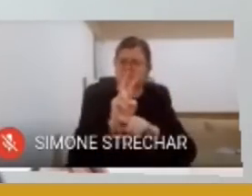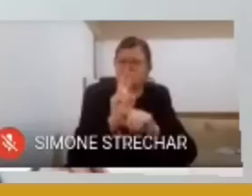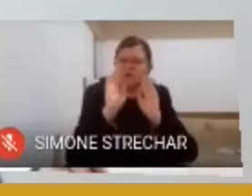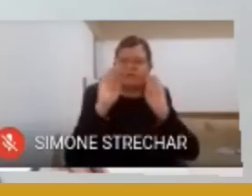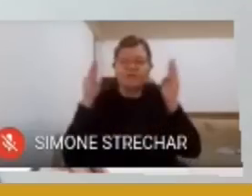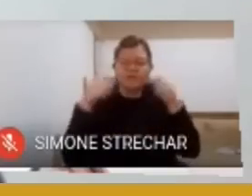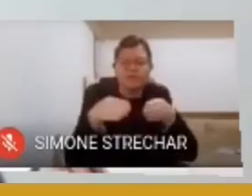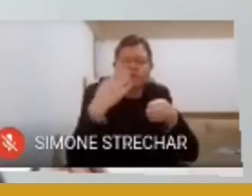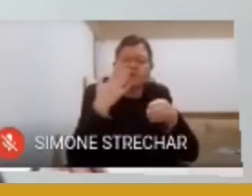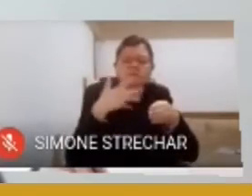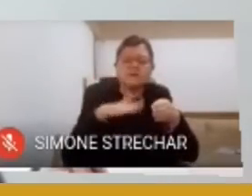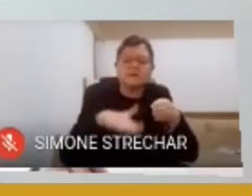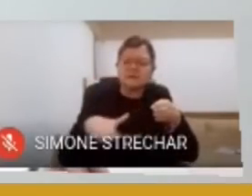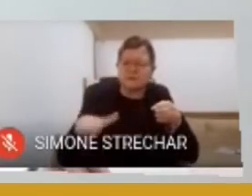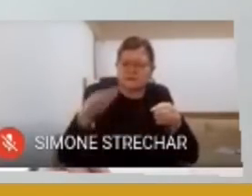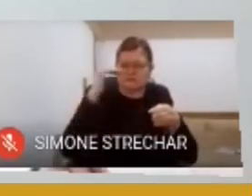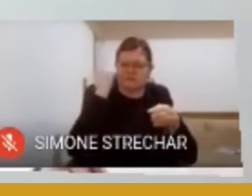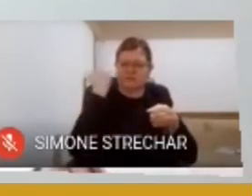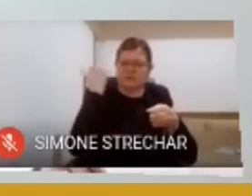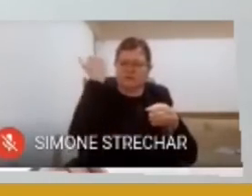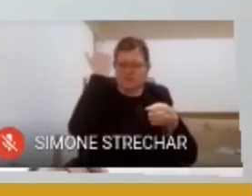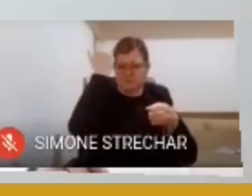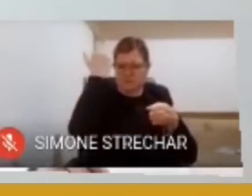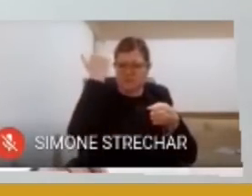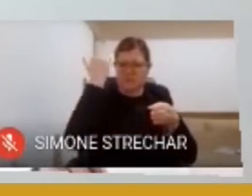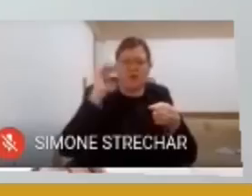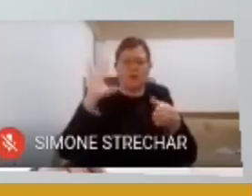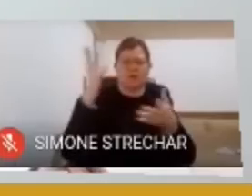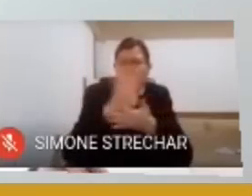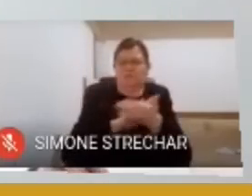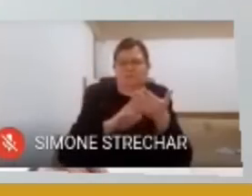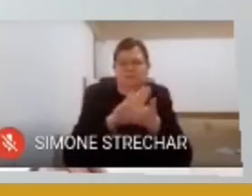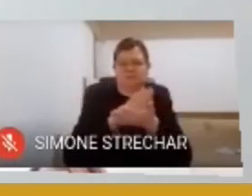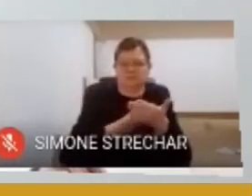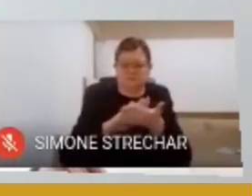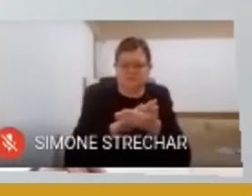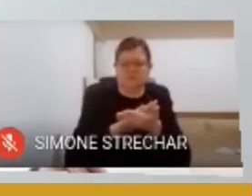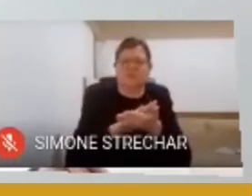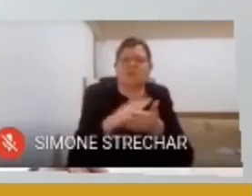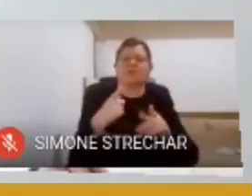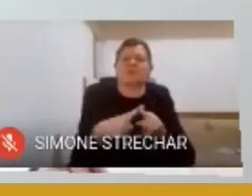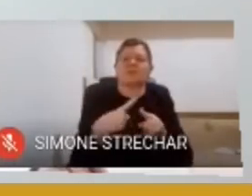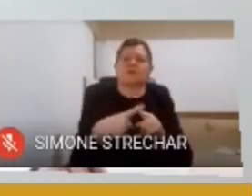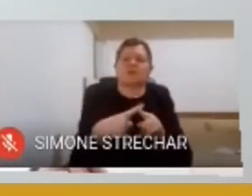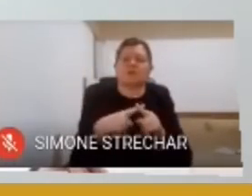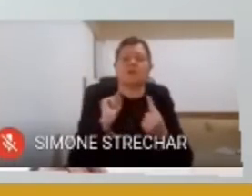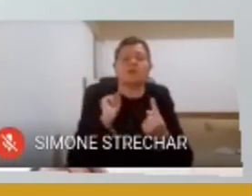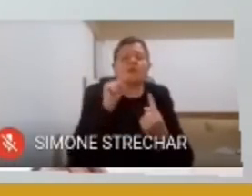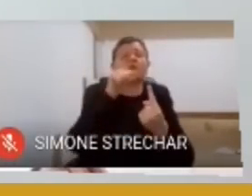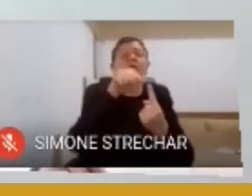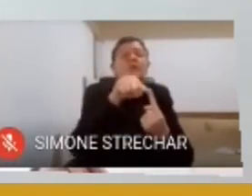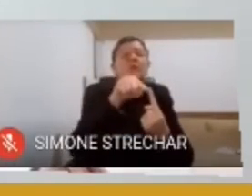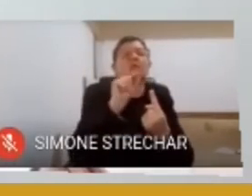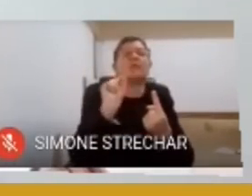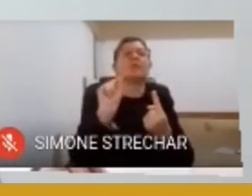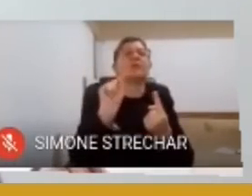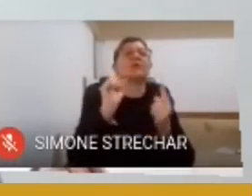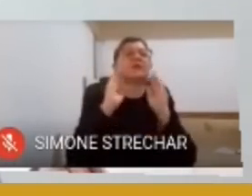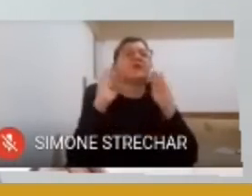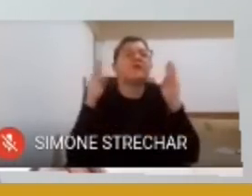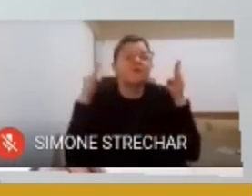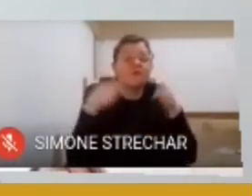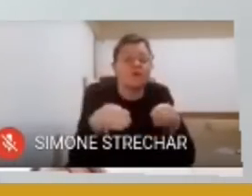comigo. Gente, nada disso vai acontecer. Se tivermos uma rede de proteção junta, conjunta, que